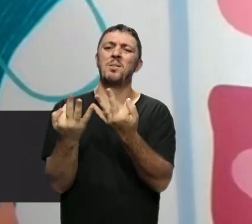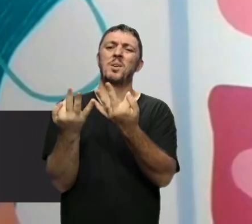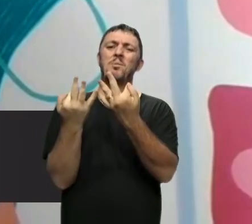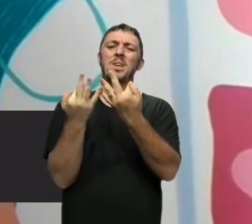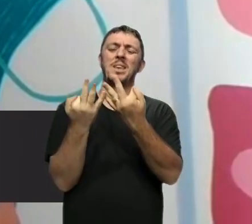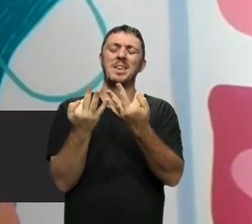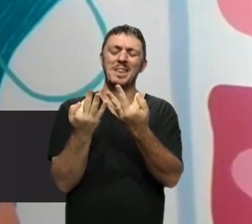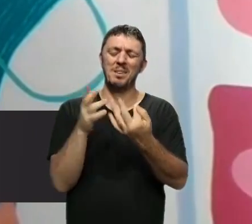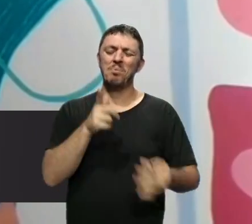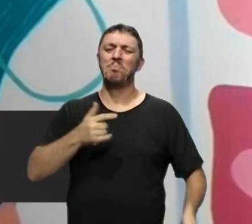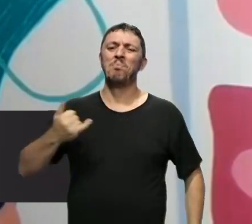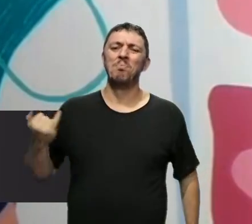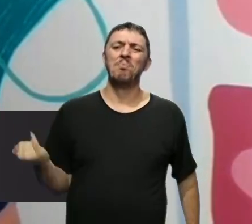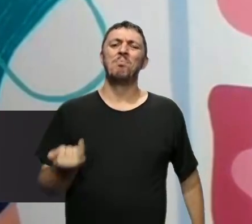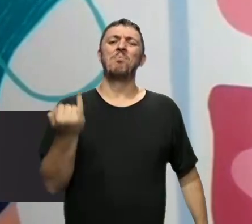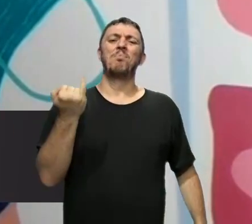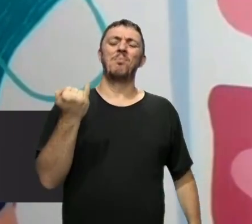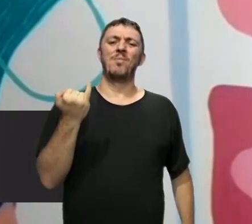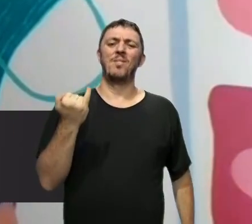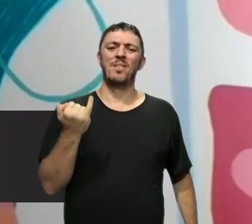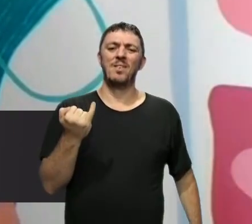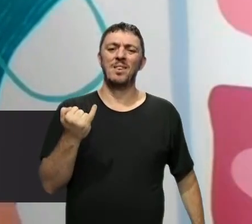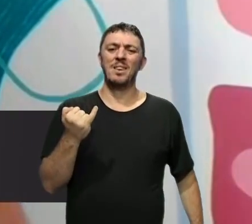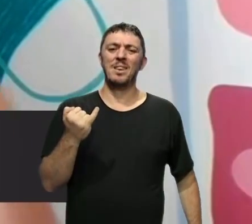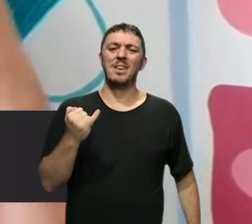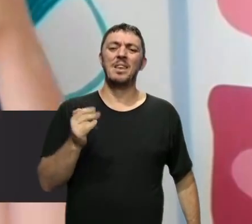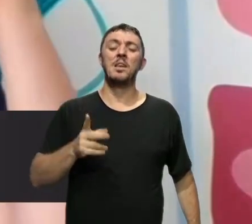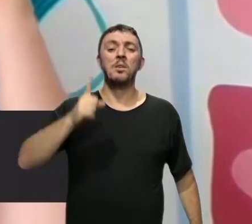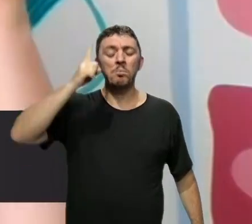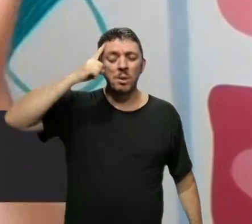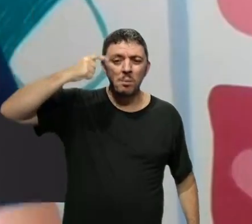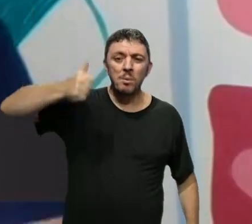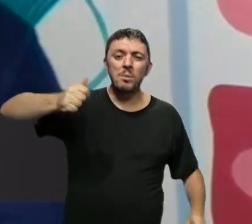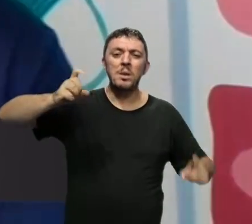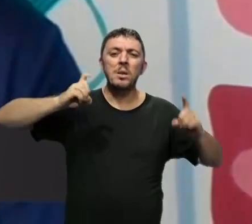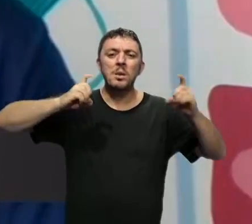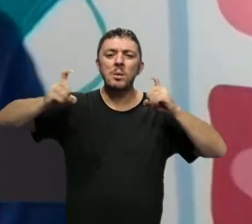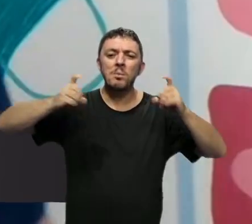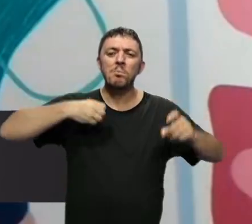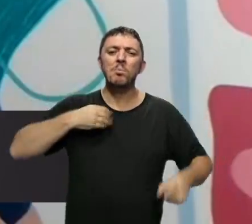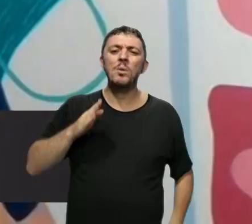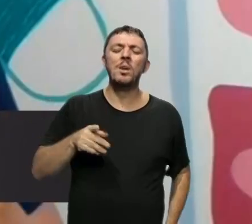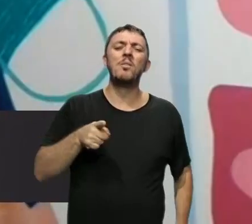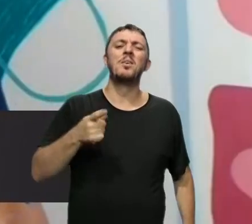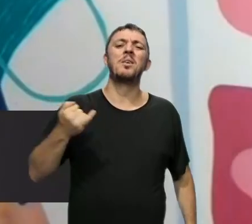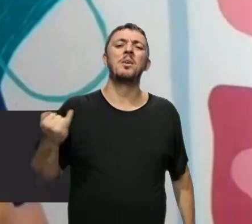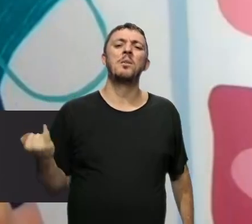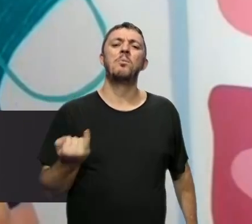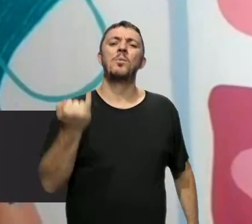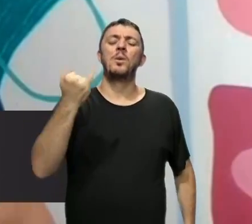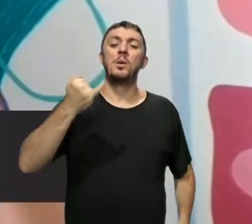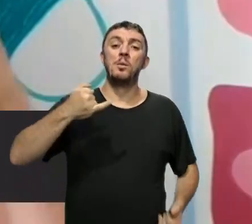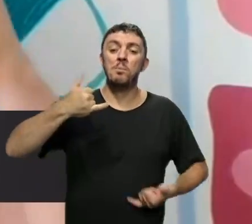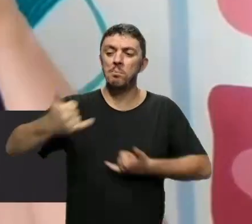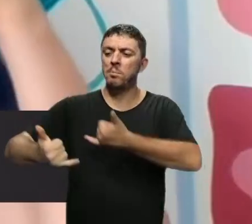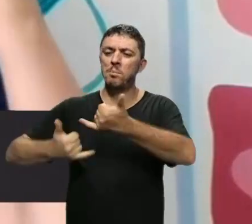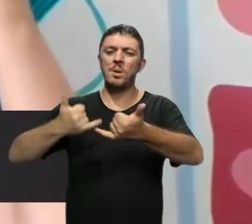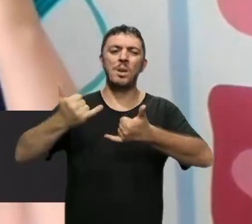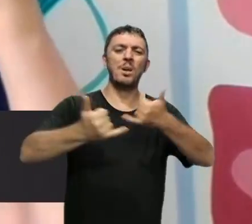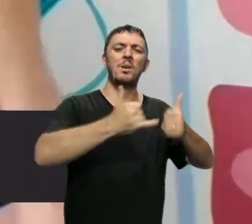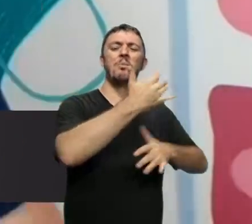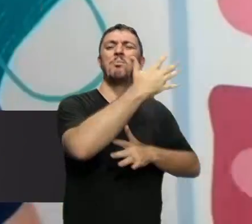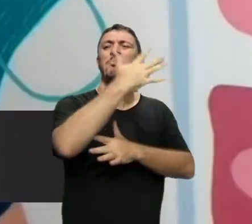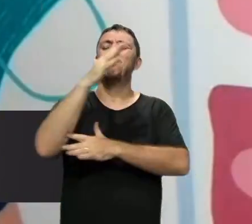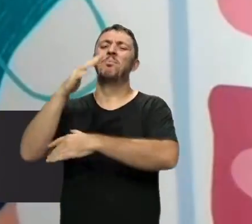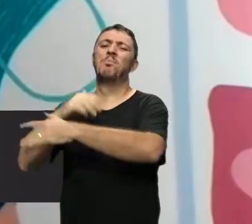Né? Então, desde a primeira reunião, eu já trazia a importância do brincar com a natureza. Então, a